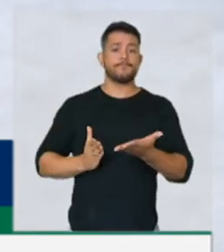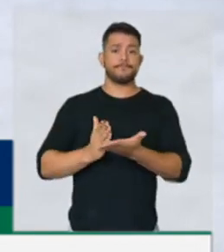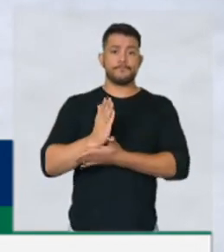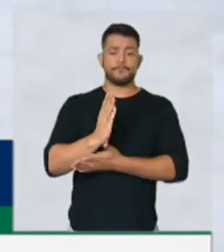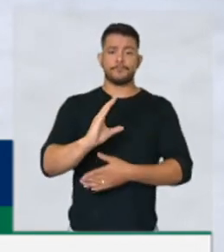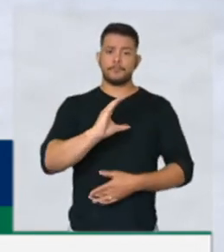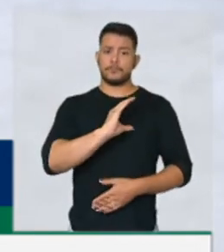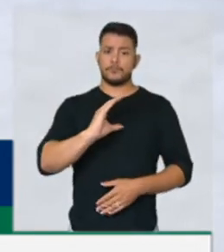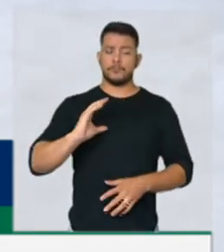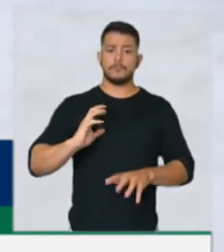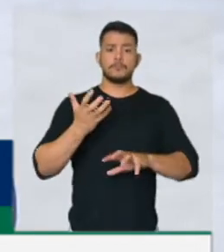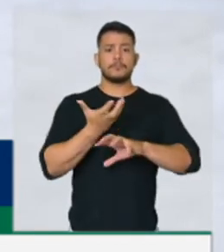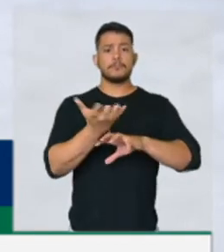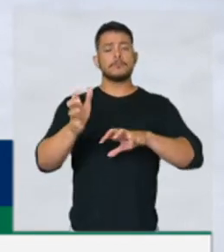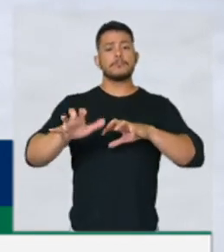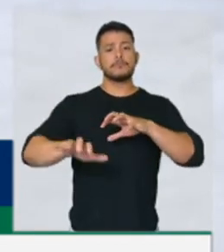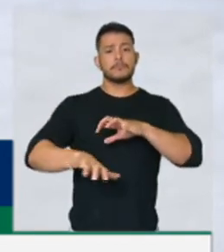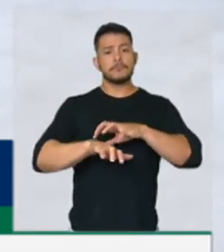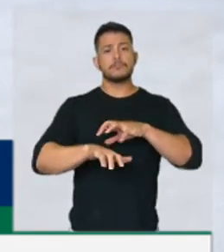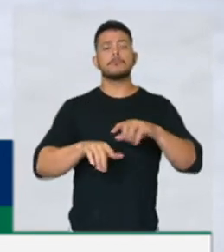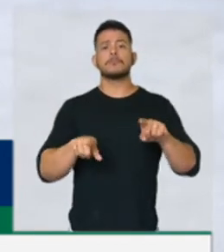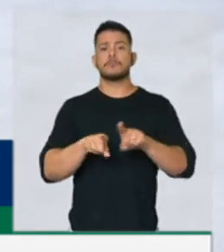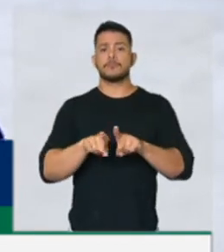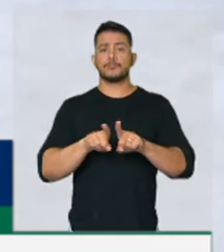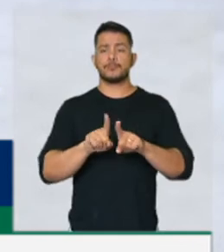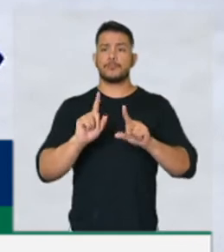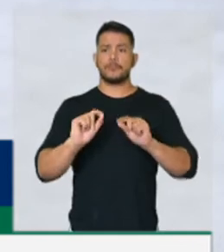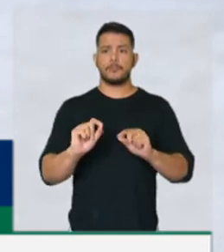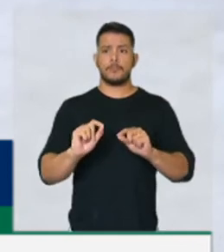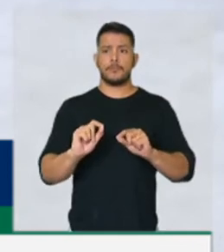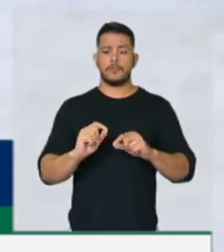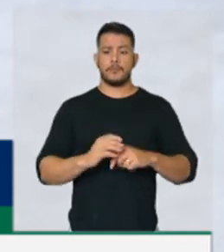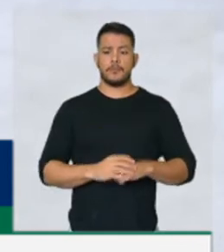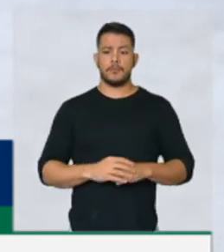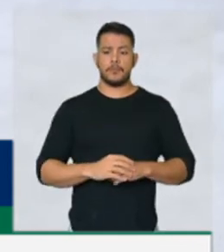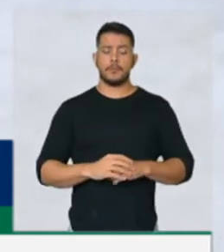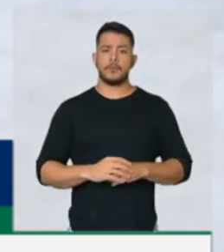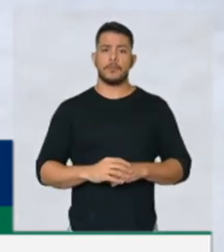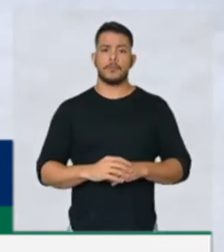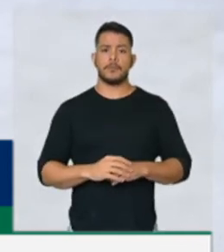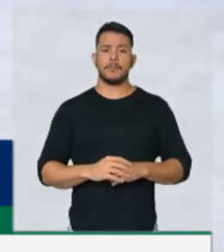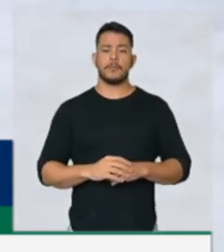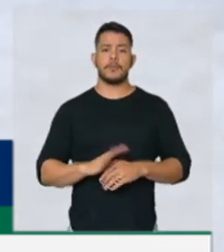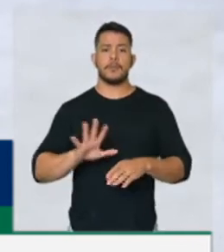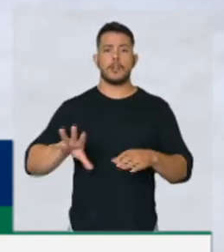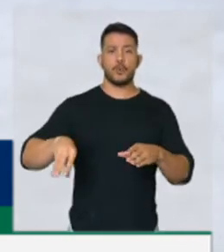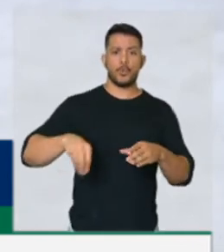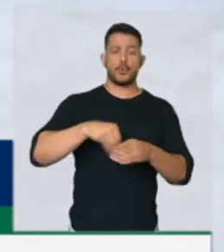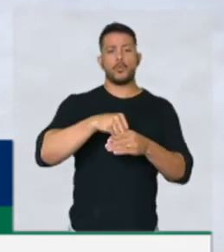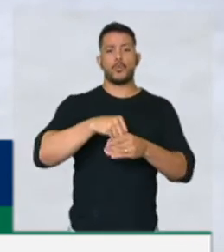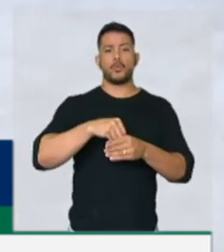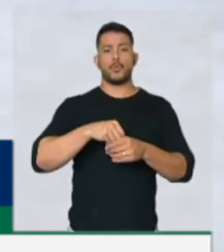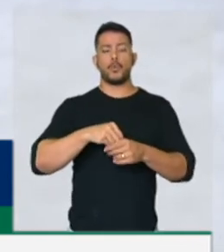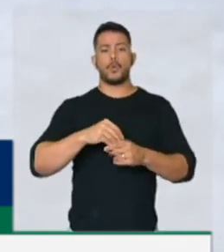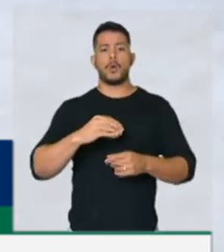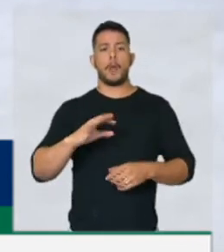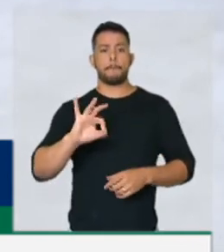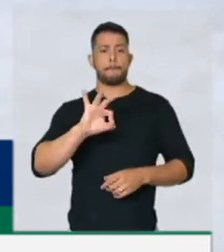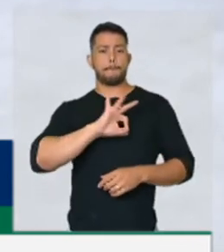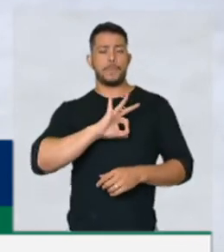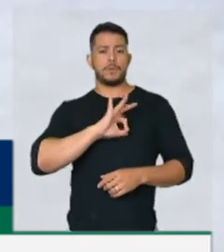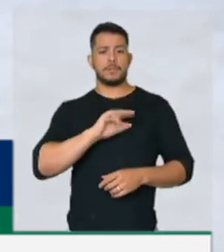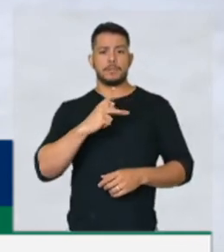Comissão de Meio Ambiente a inclusão dos policiais militares, Corpo de Bombeiro, Polícia